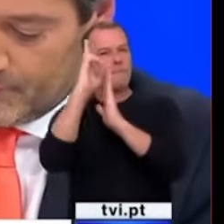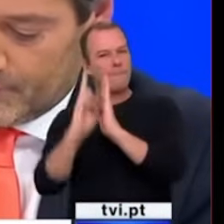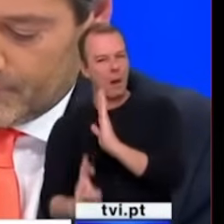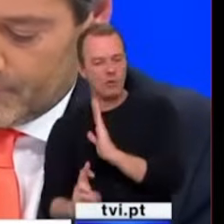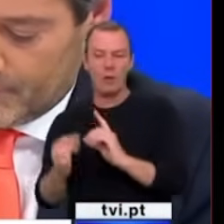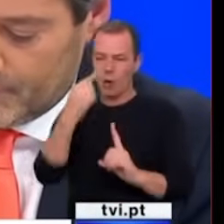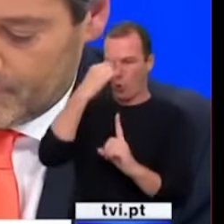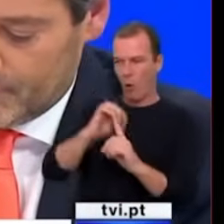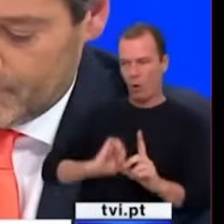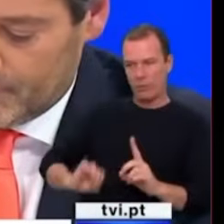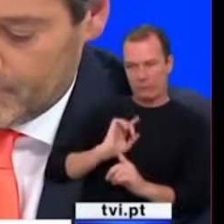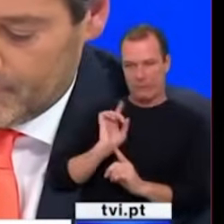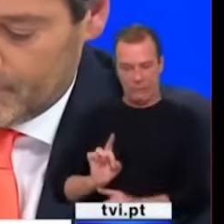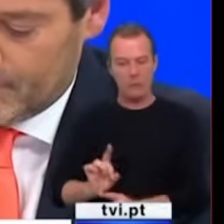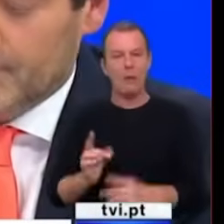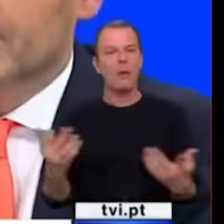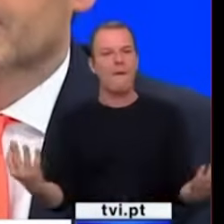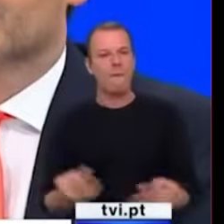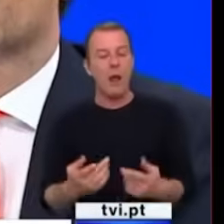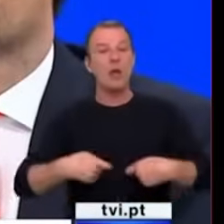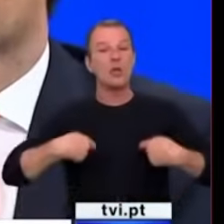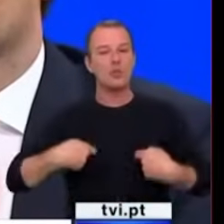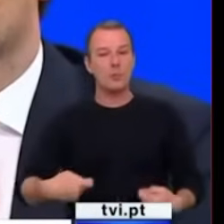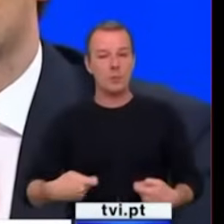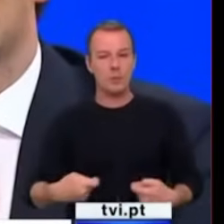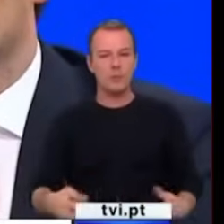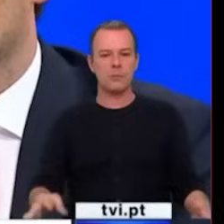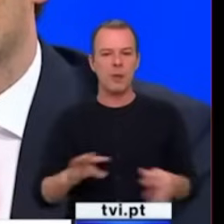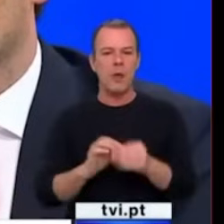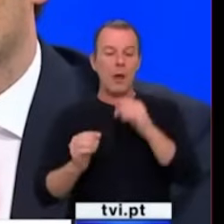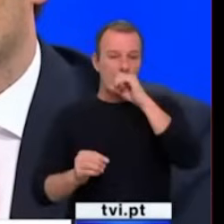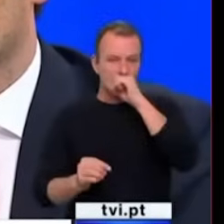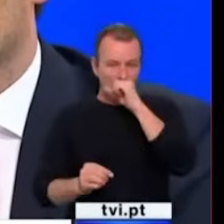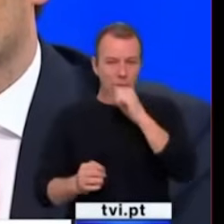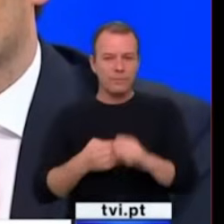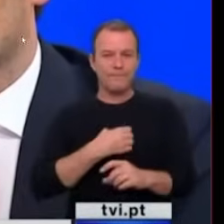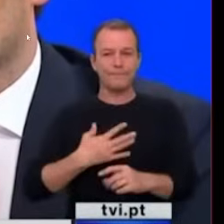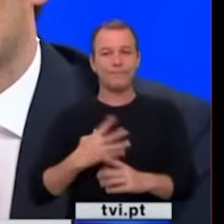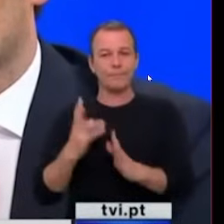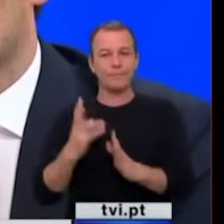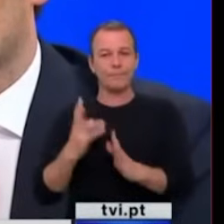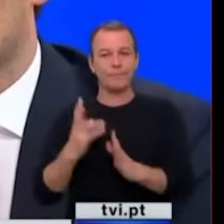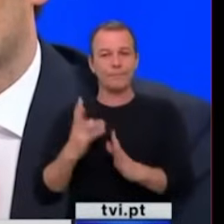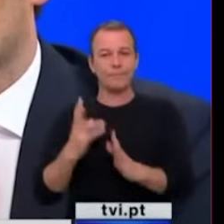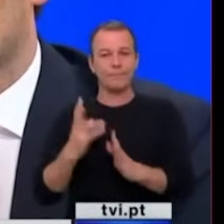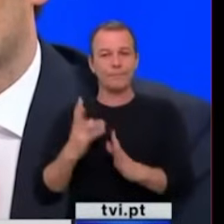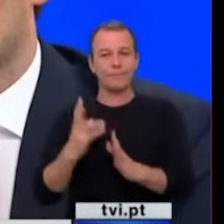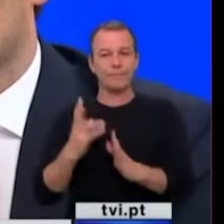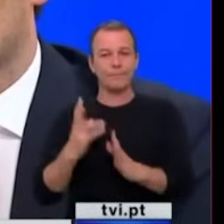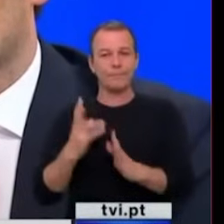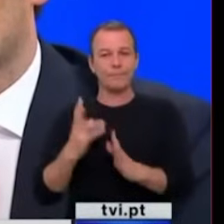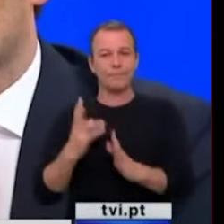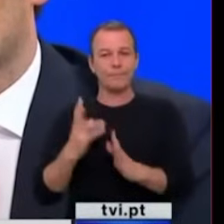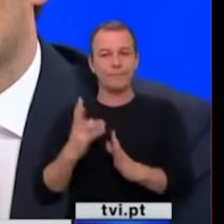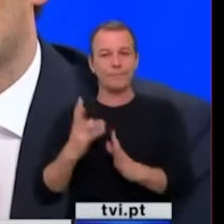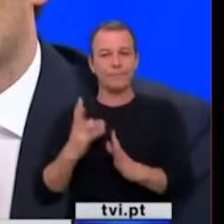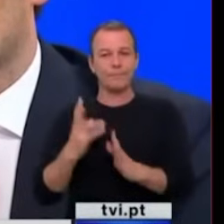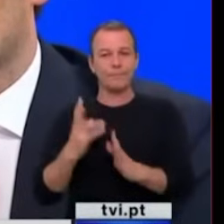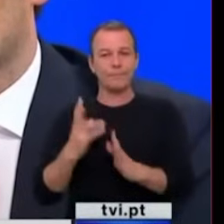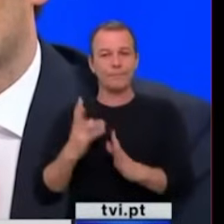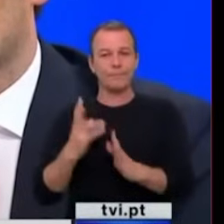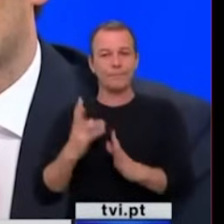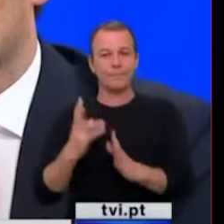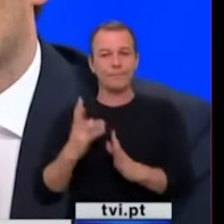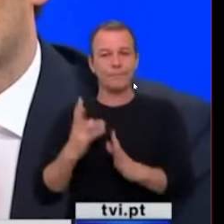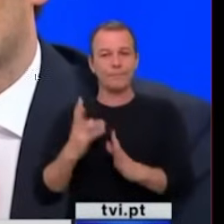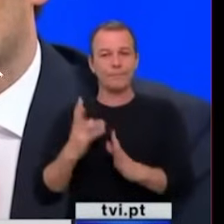temos nós queremos reduzir a despesa cont tributações autónomas para as empresas beneficiando Eu também não vi uma pá é assim eu eu medidas